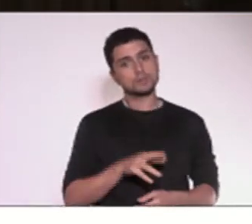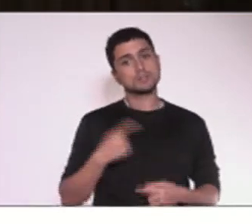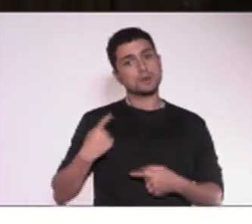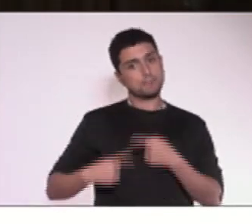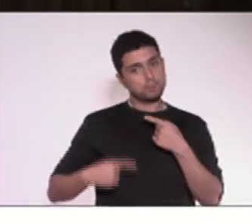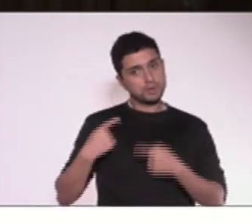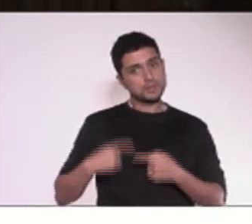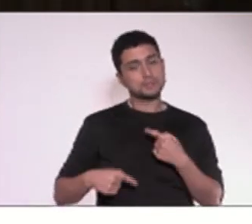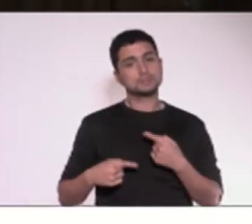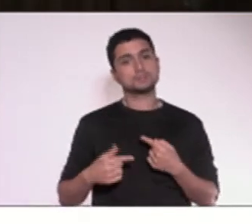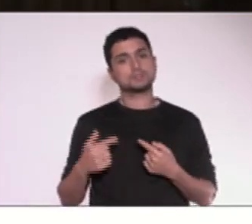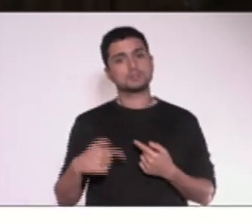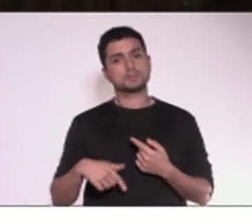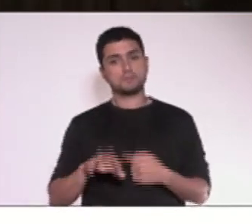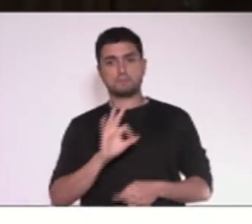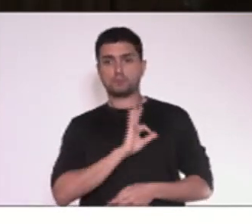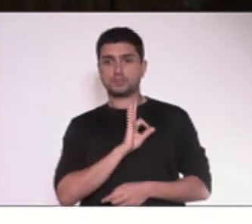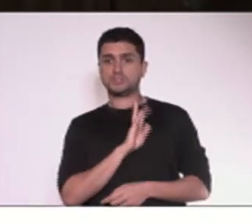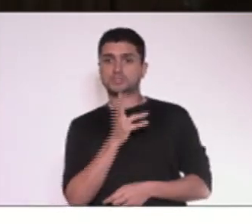política.